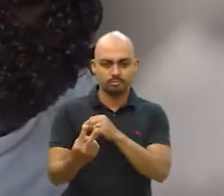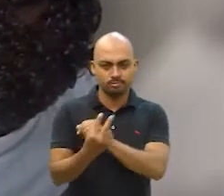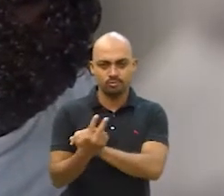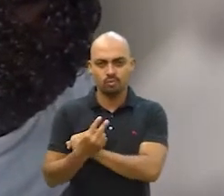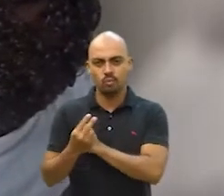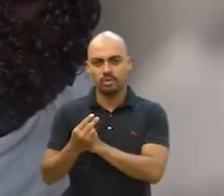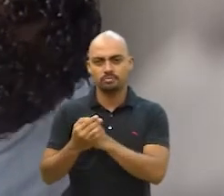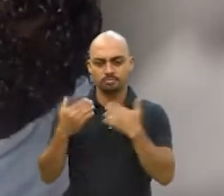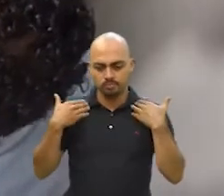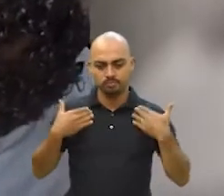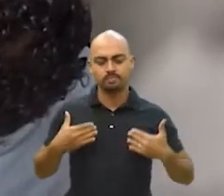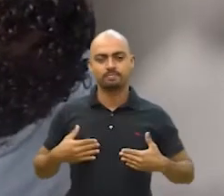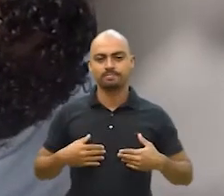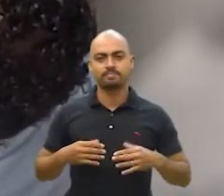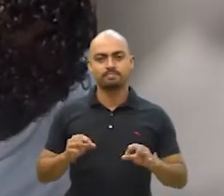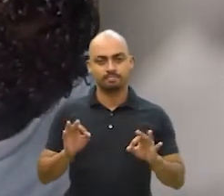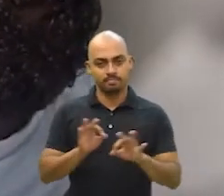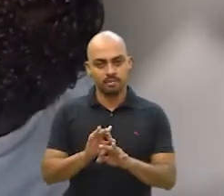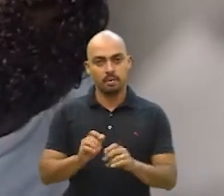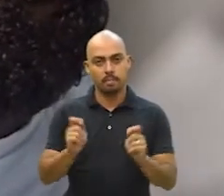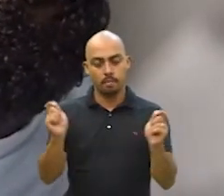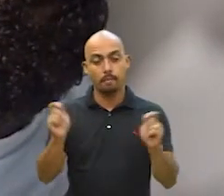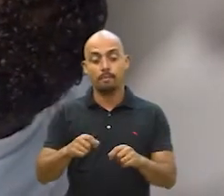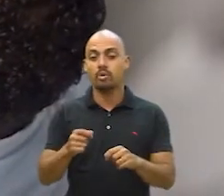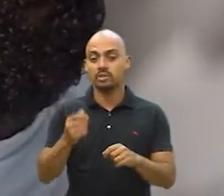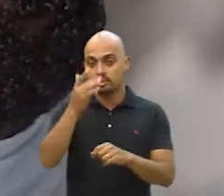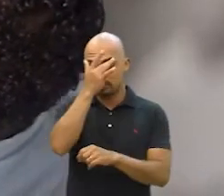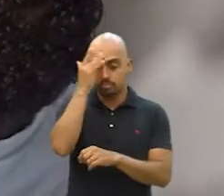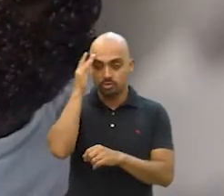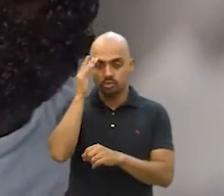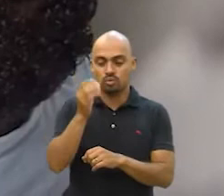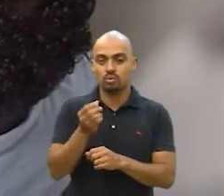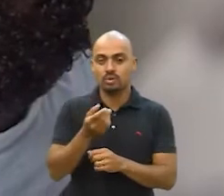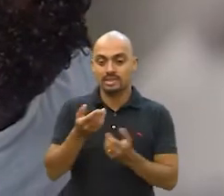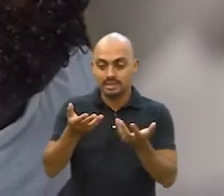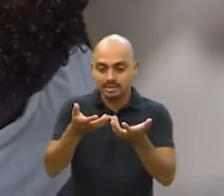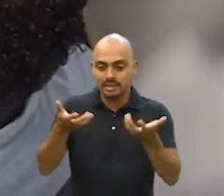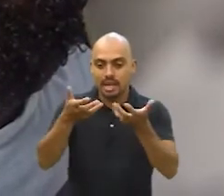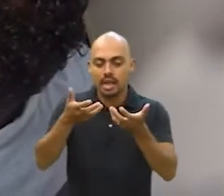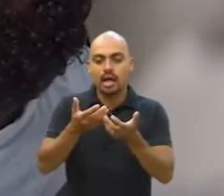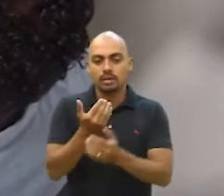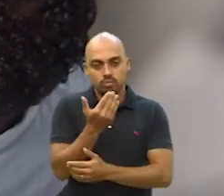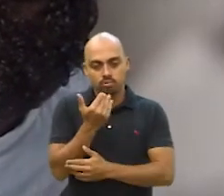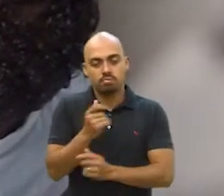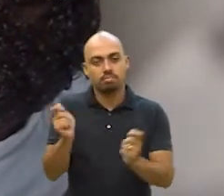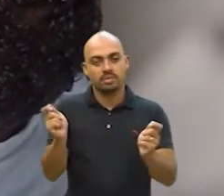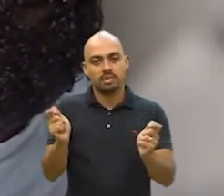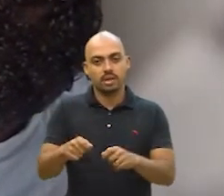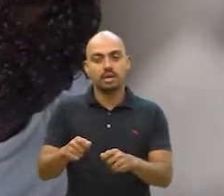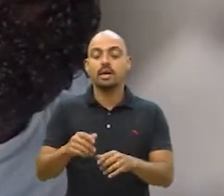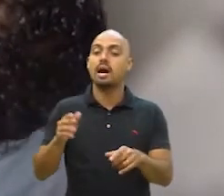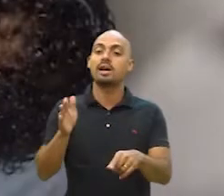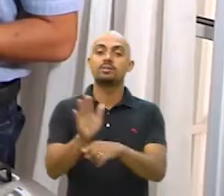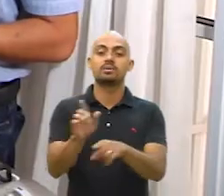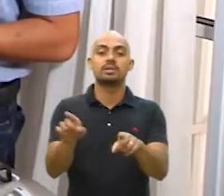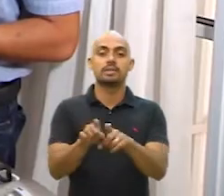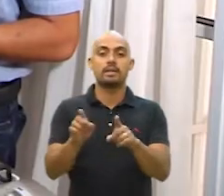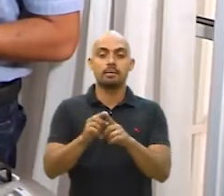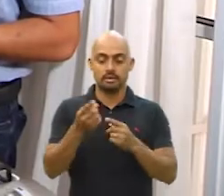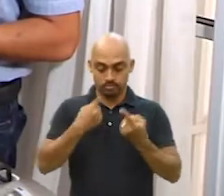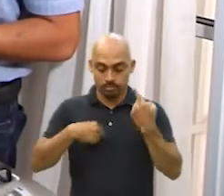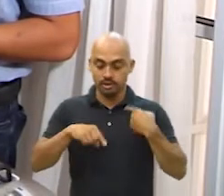então ela pode ser bem consumida pelos vegetarianos. E é isso, ela ajuda também no nosso